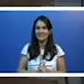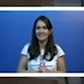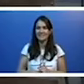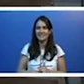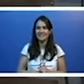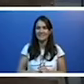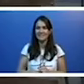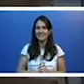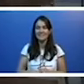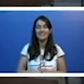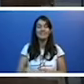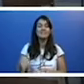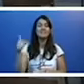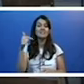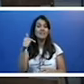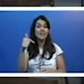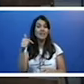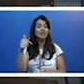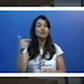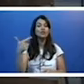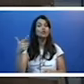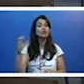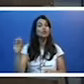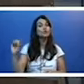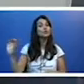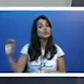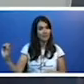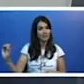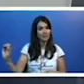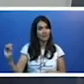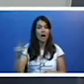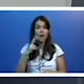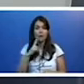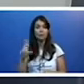7 e 200. Ok?